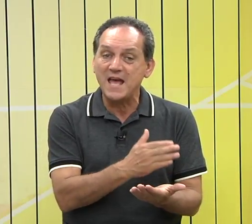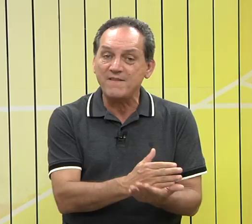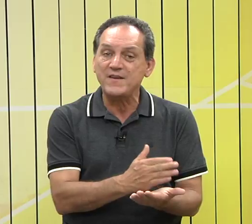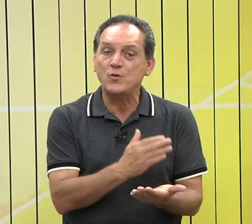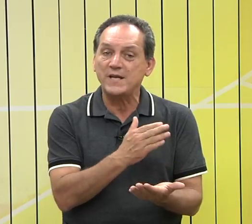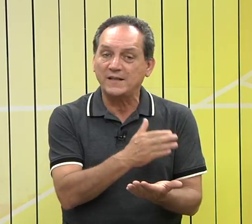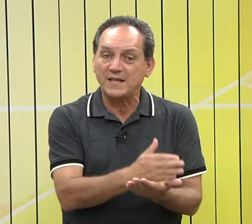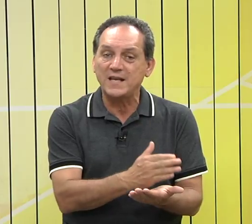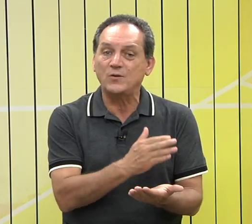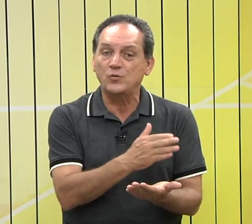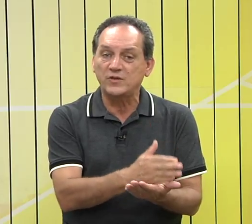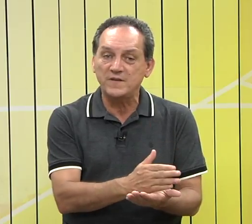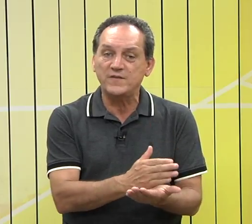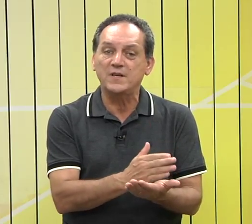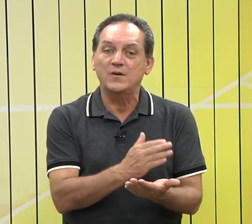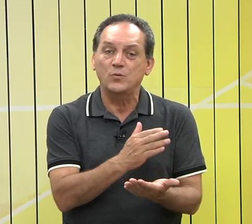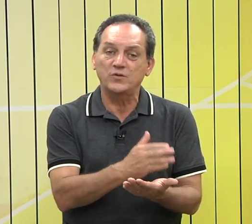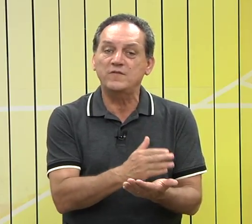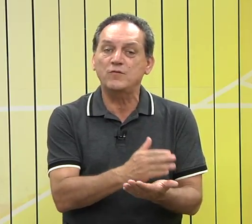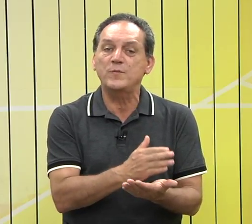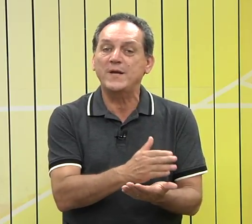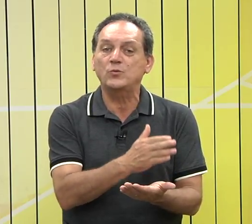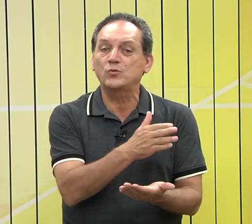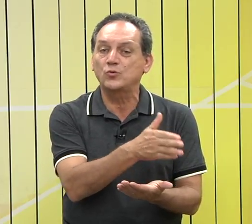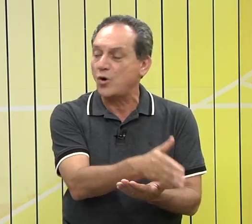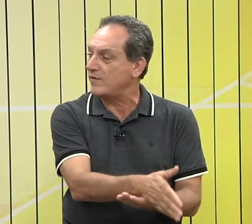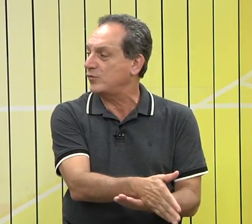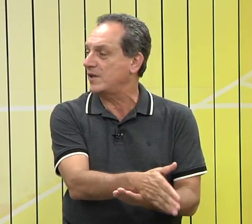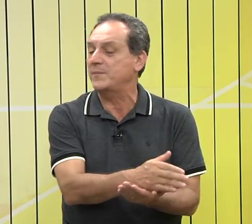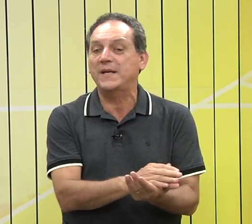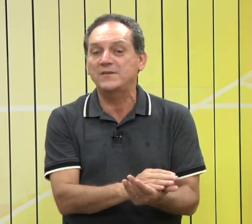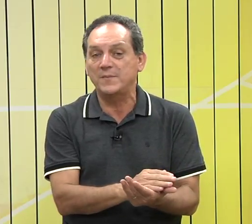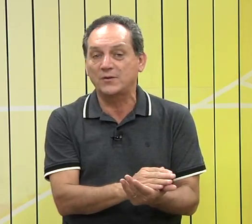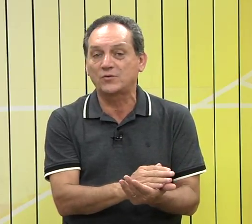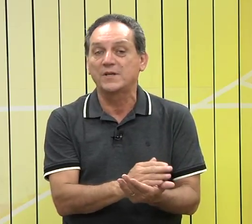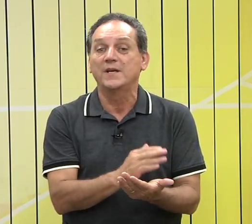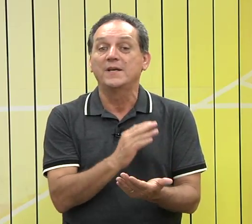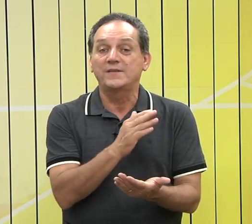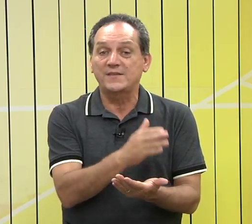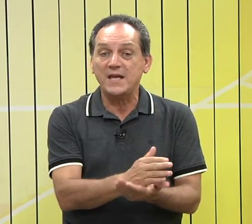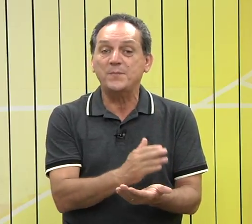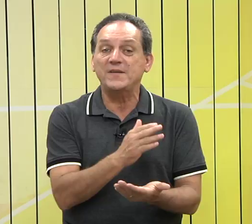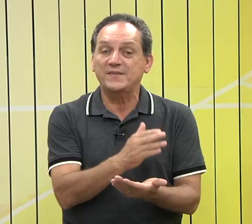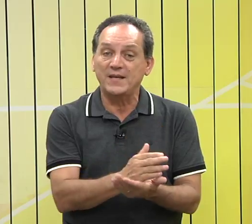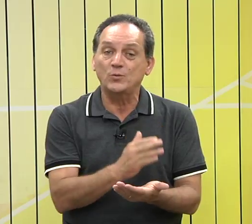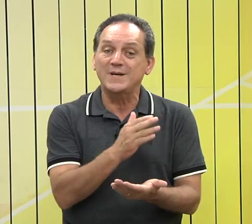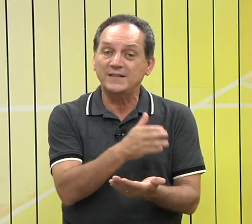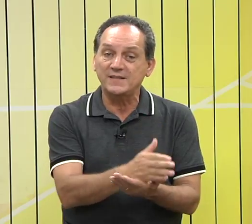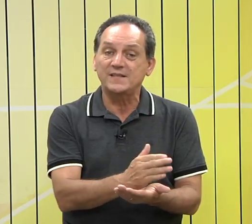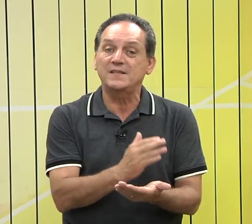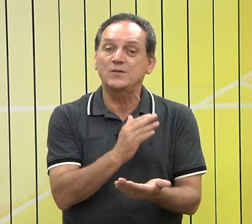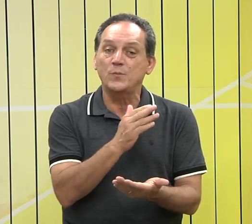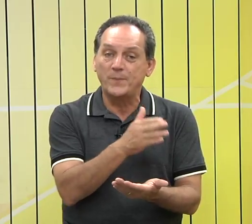e que devem orientar, inclusive, o desenvolvimento dos novos empreendimentos, sempre